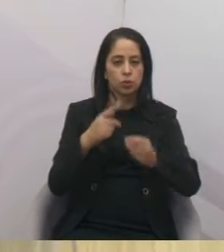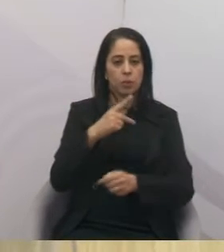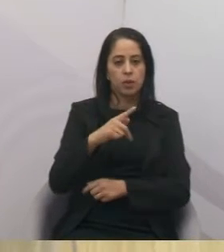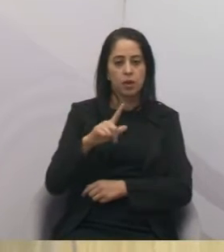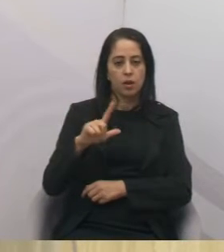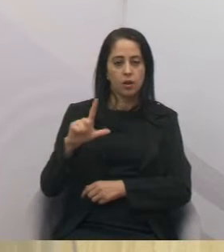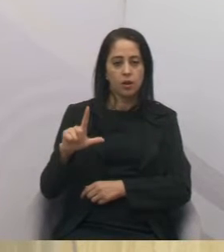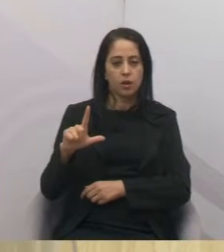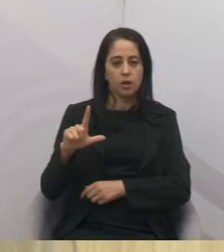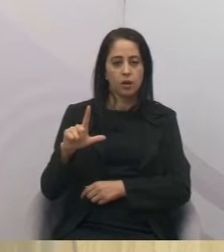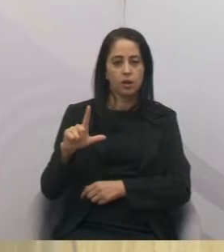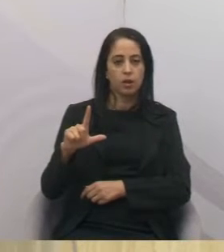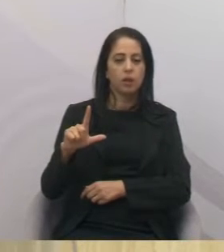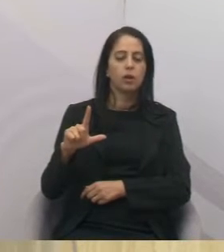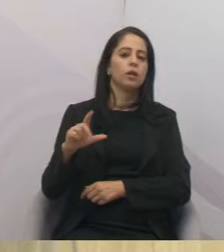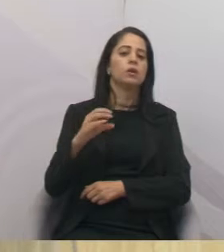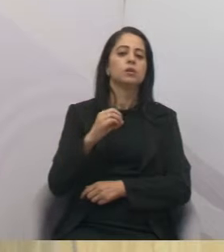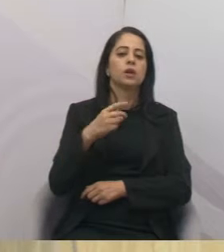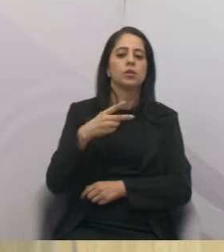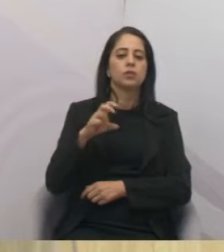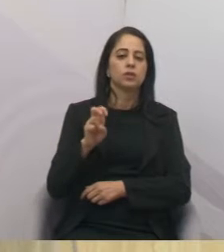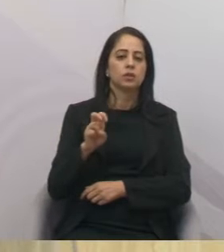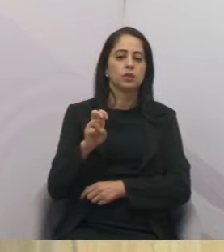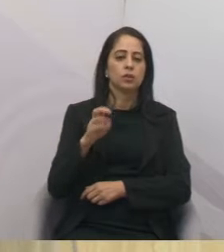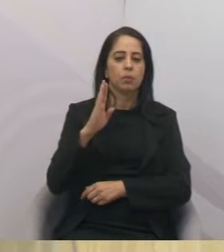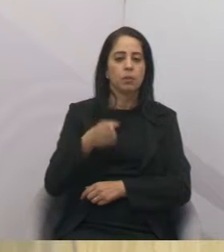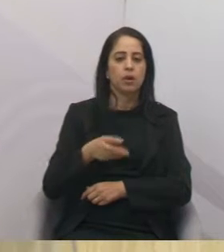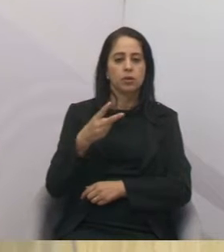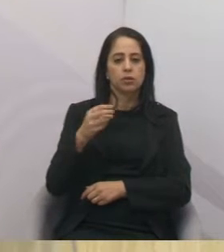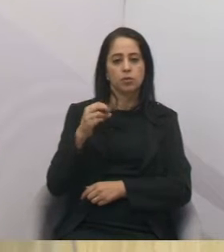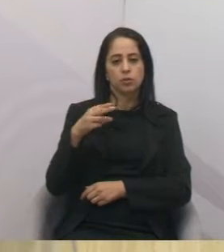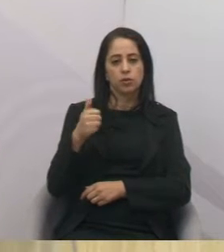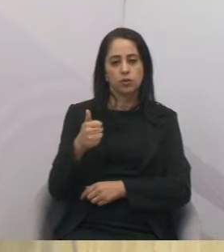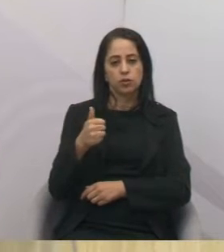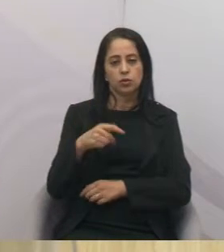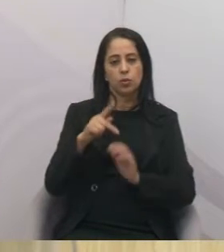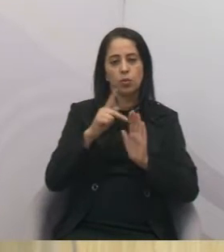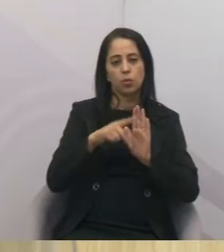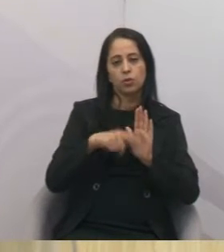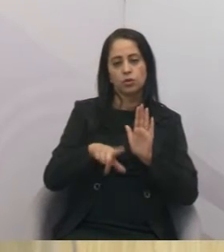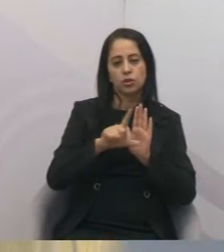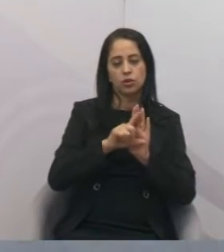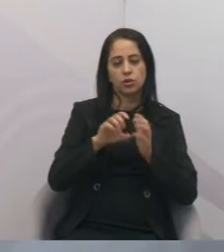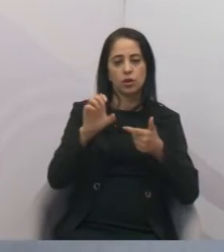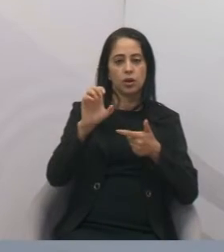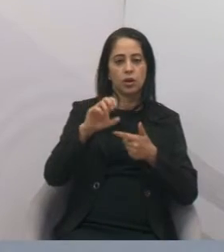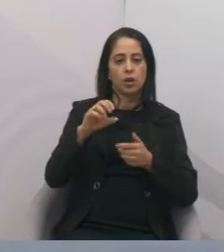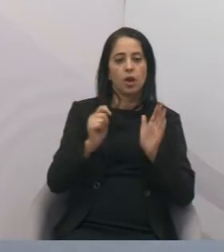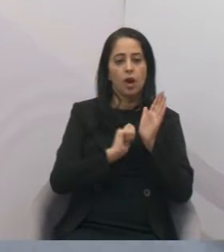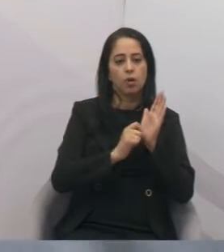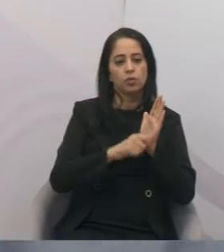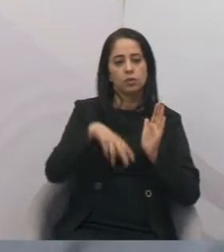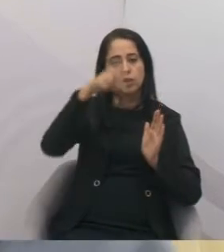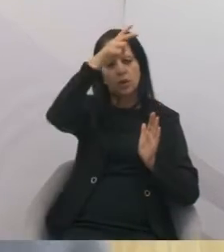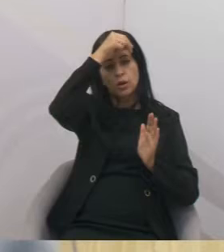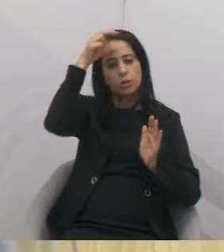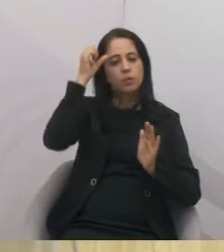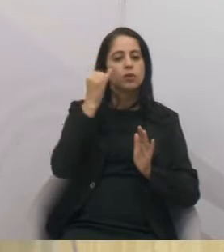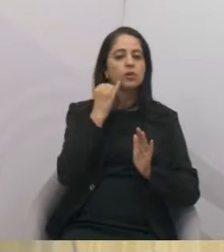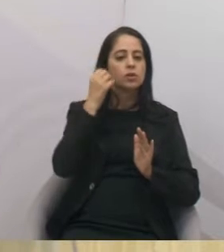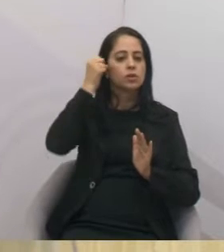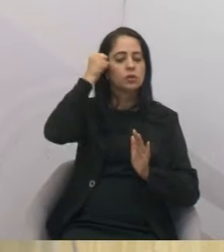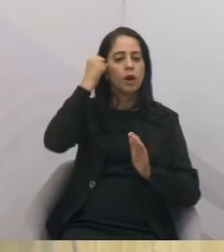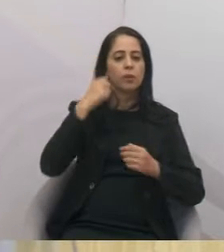PLE número 025/2021, projeto de lei do Executivo. Autoria, Prefeito Municipal Isaías